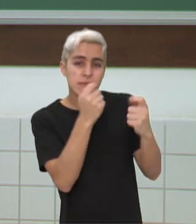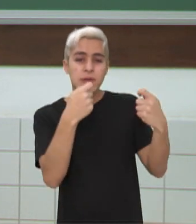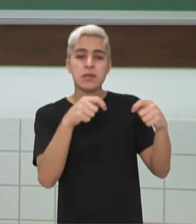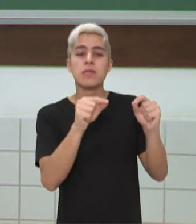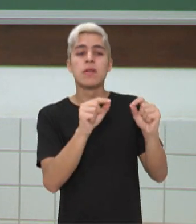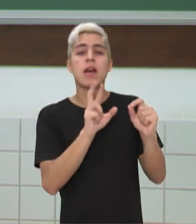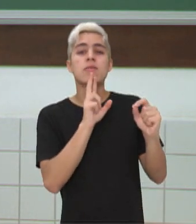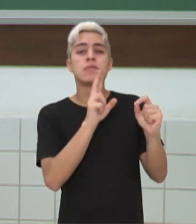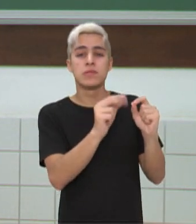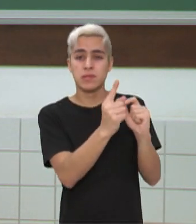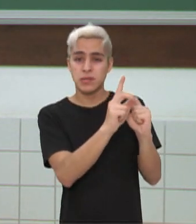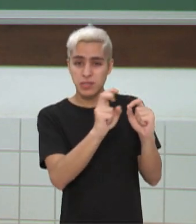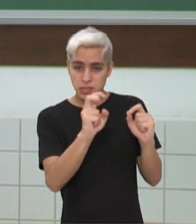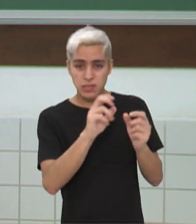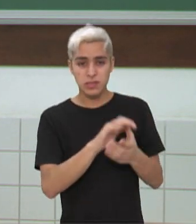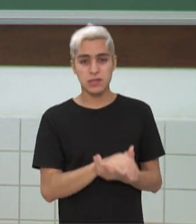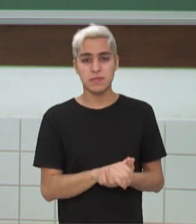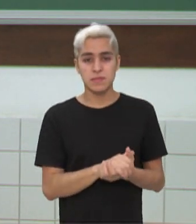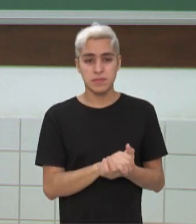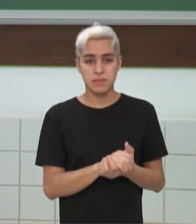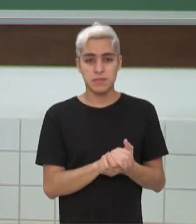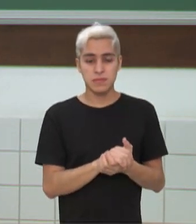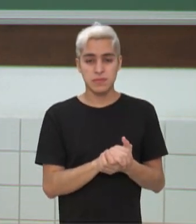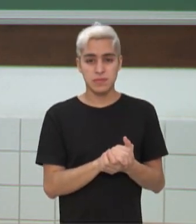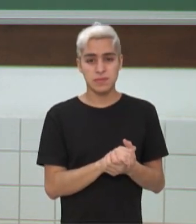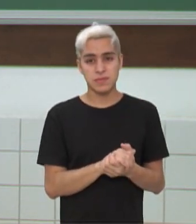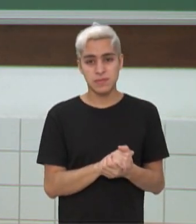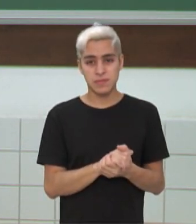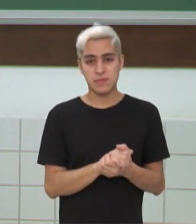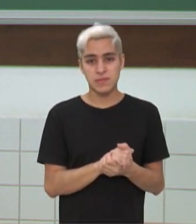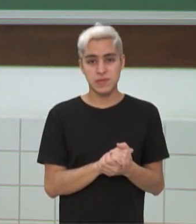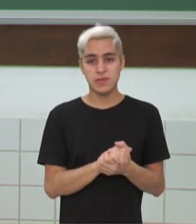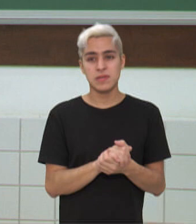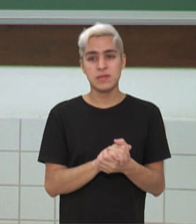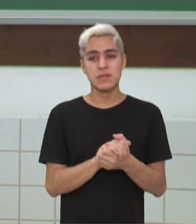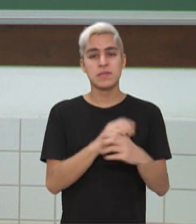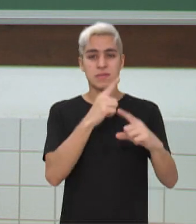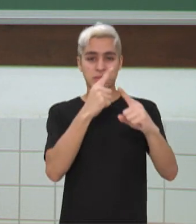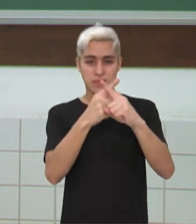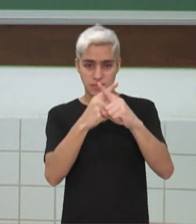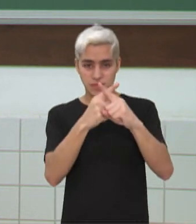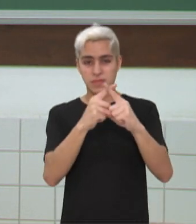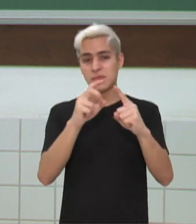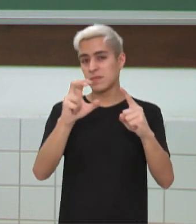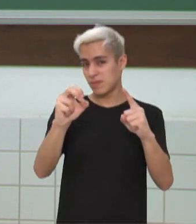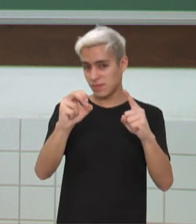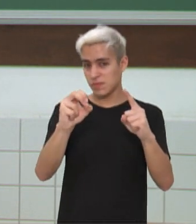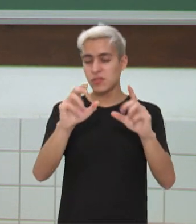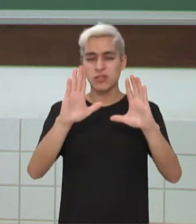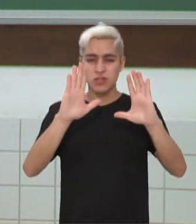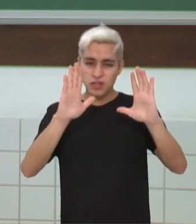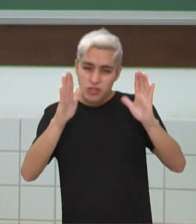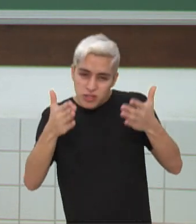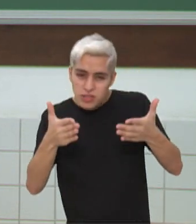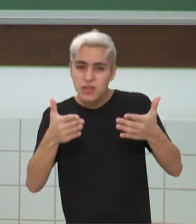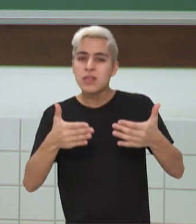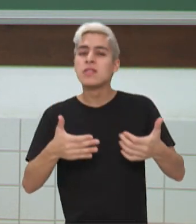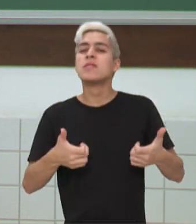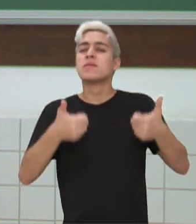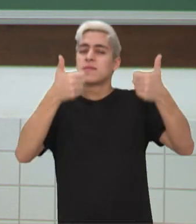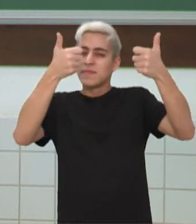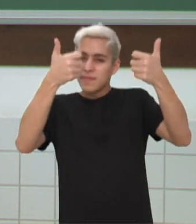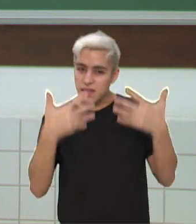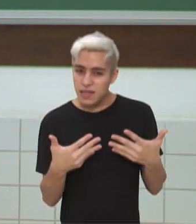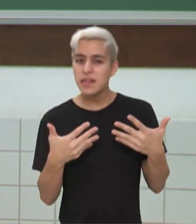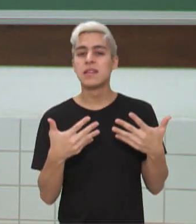15 e o produto precisa ser 50. Nós já falamos